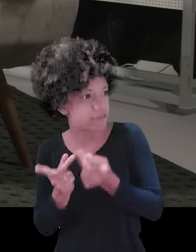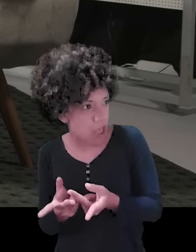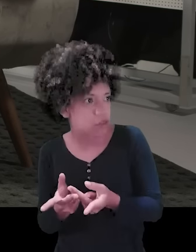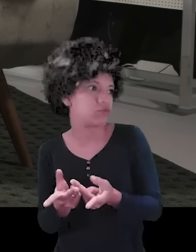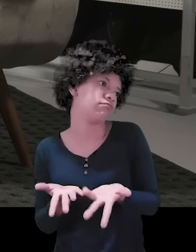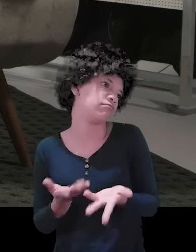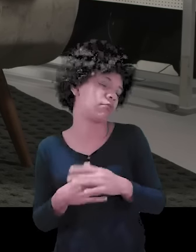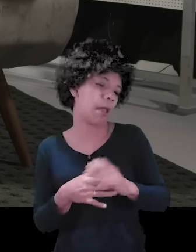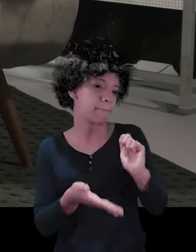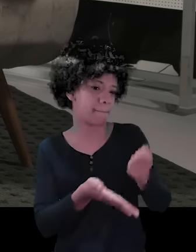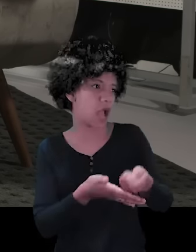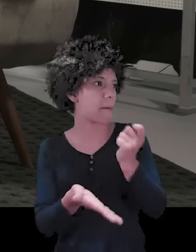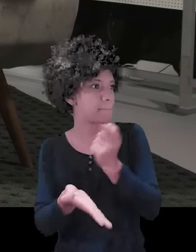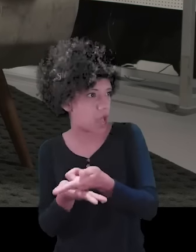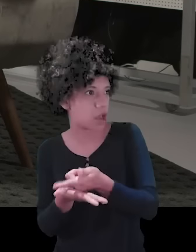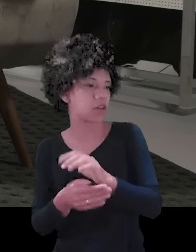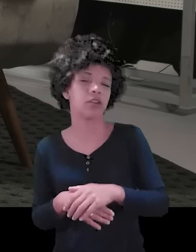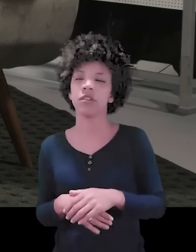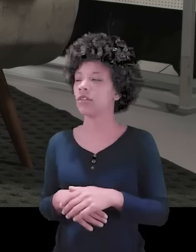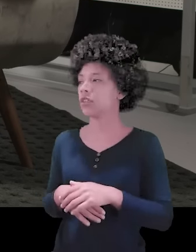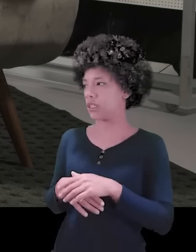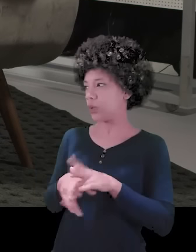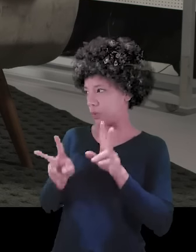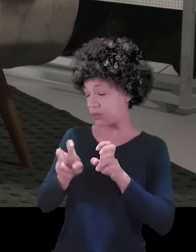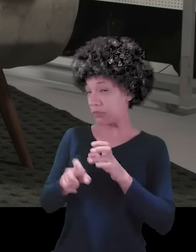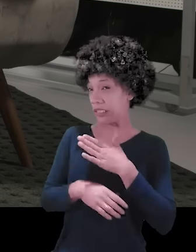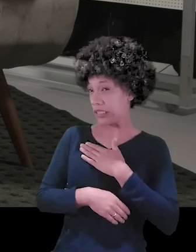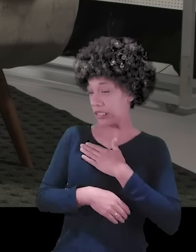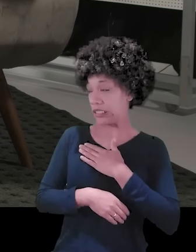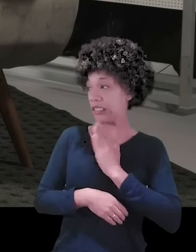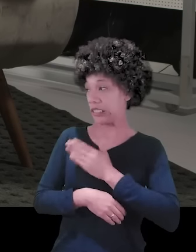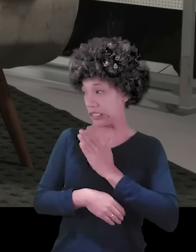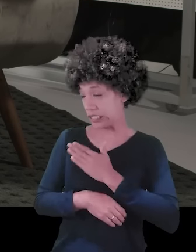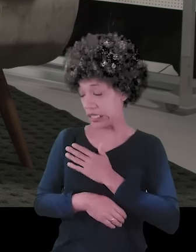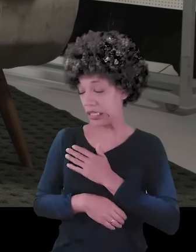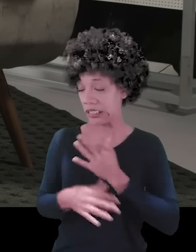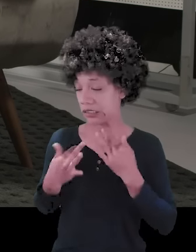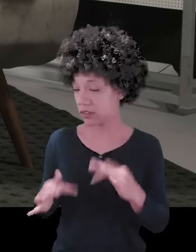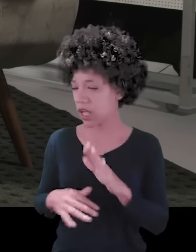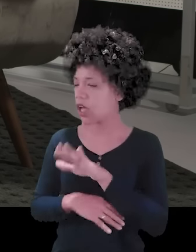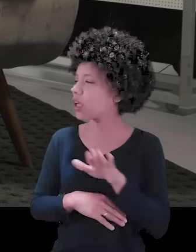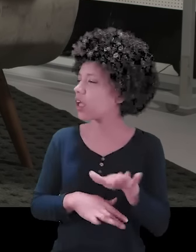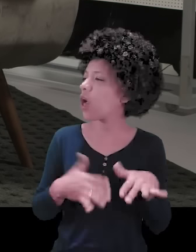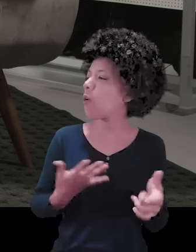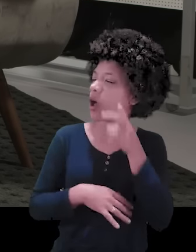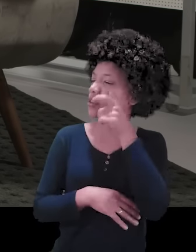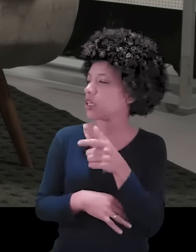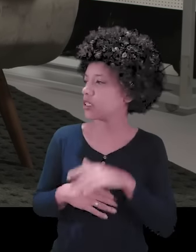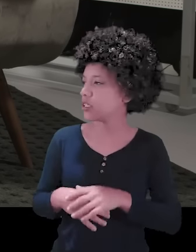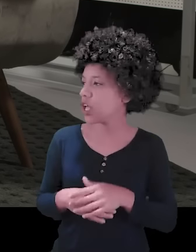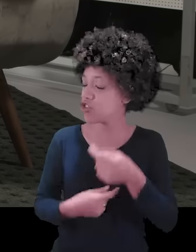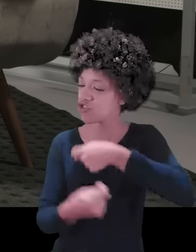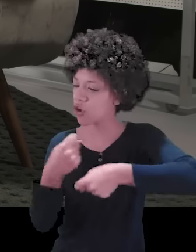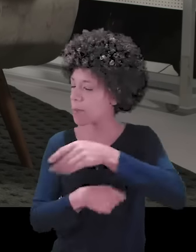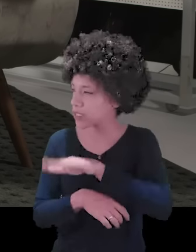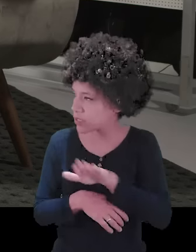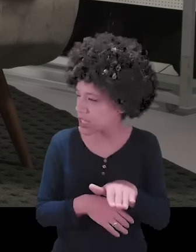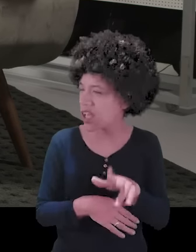é vamos falar do assunto que me machuca a criança qual o interesse em